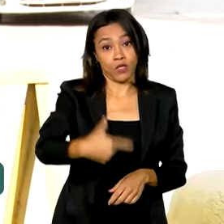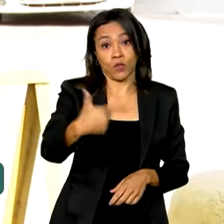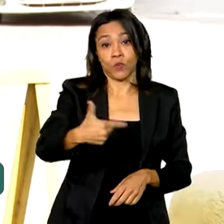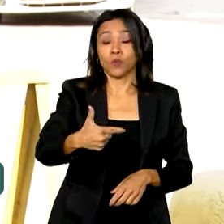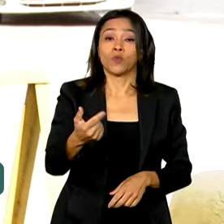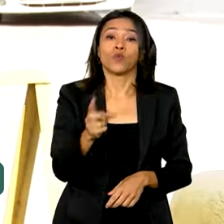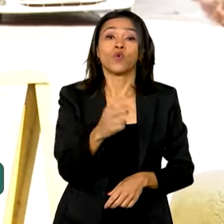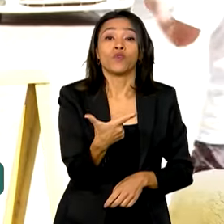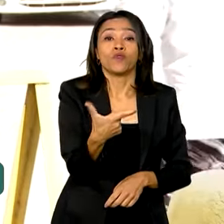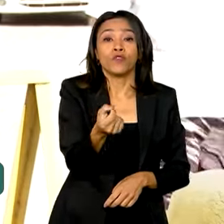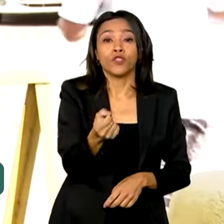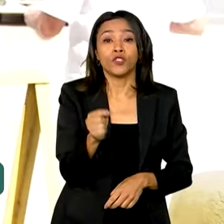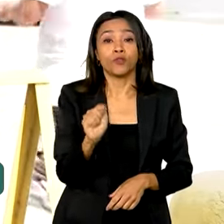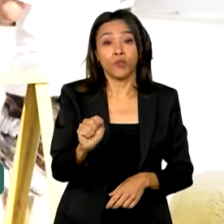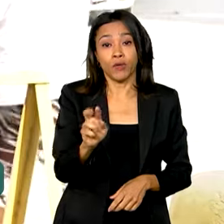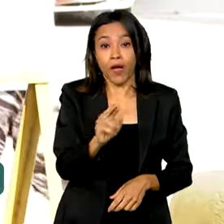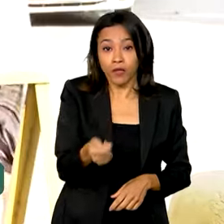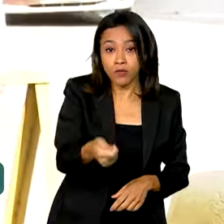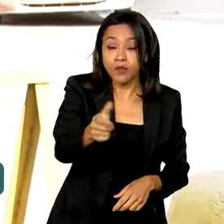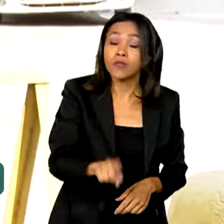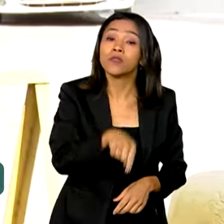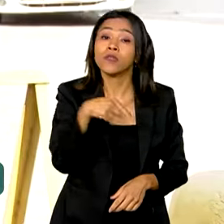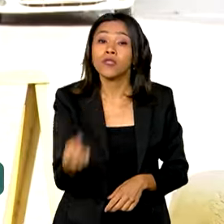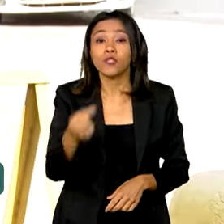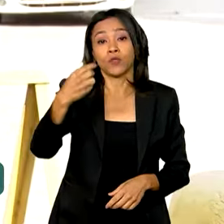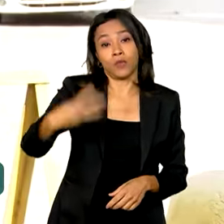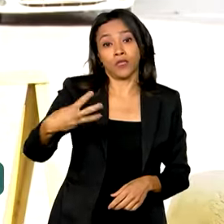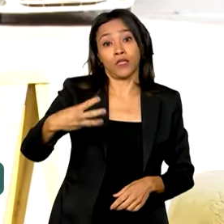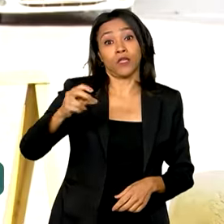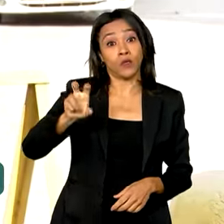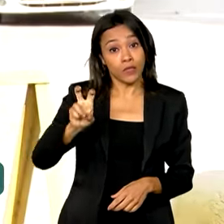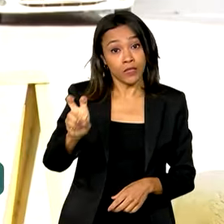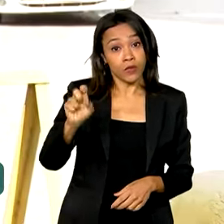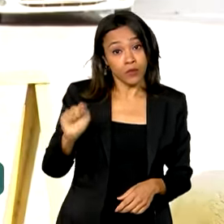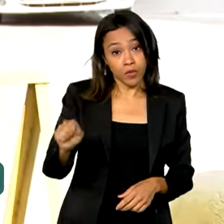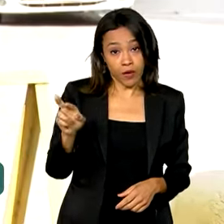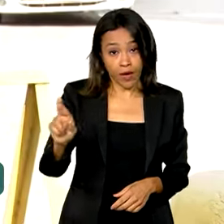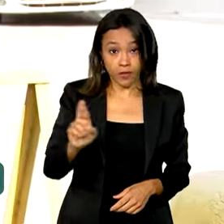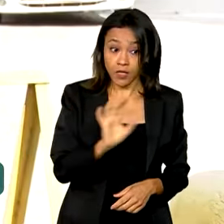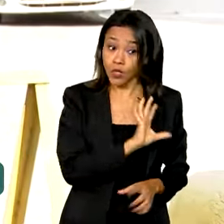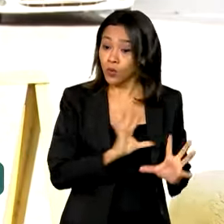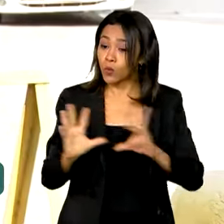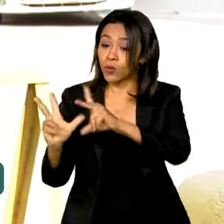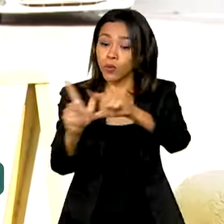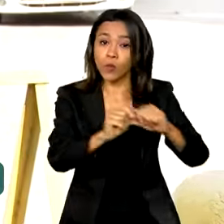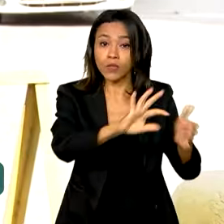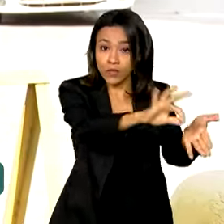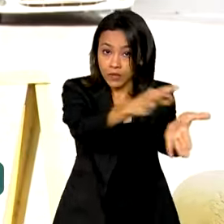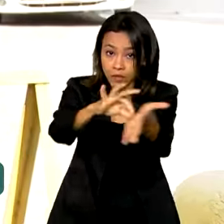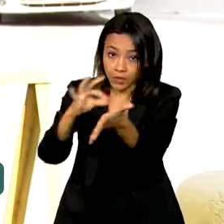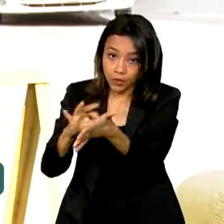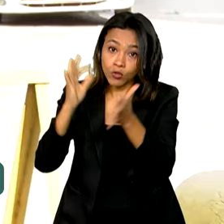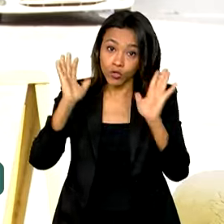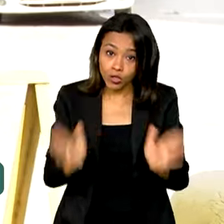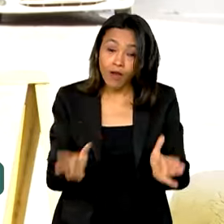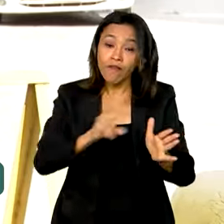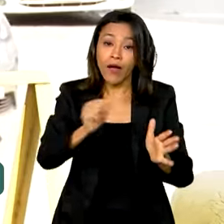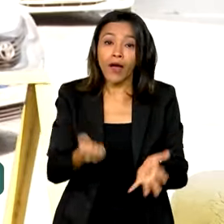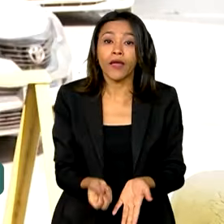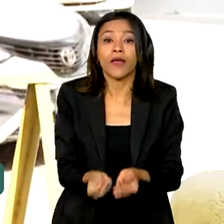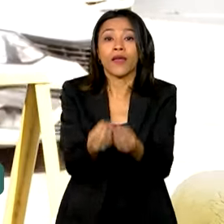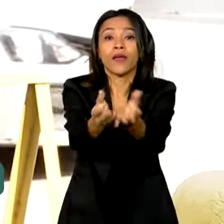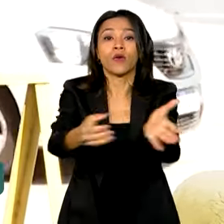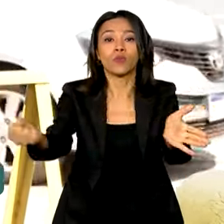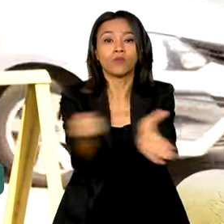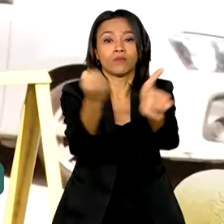com R$20 mil e o terceiro com R$5 mil. Todos os participantes inscritos no prêmio vão receber o selo